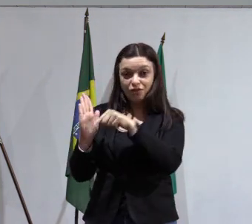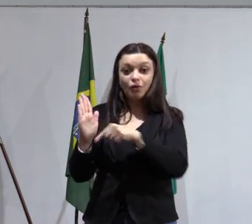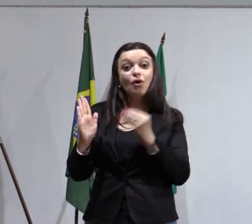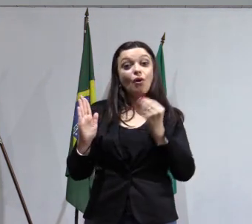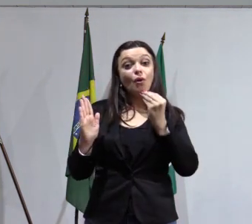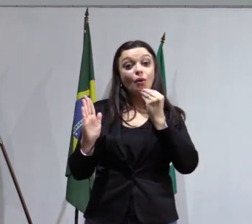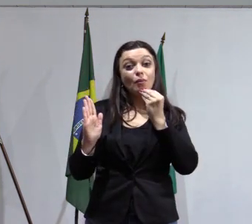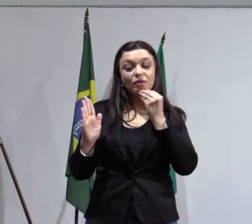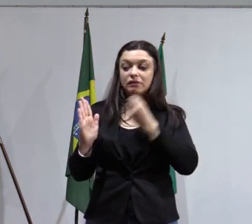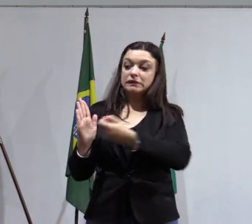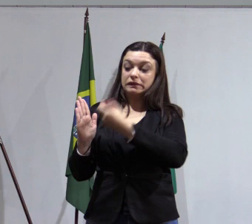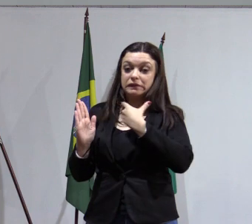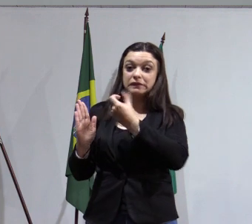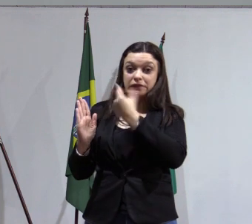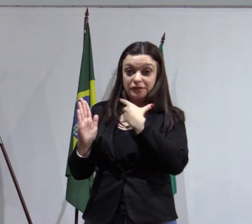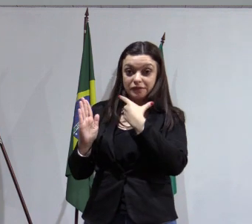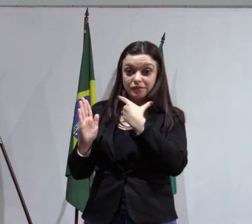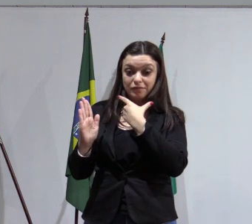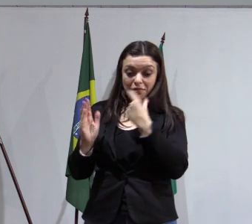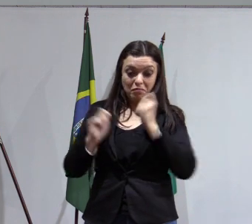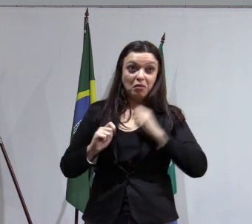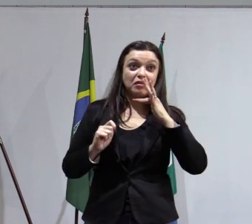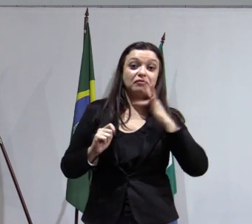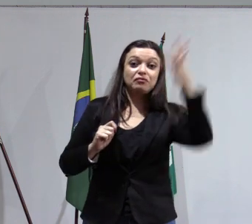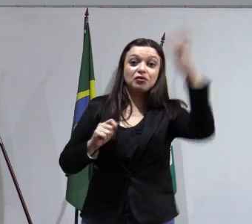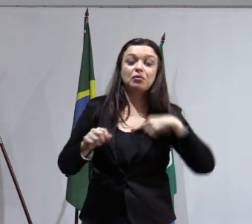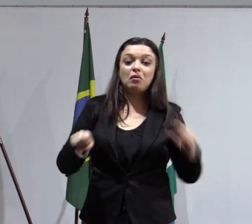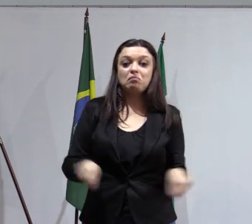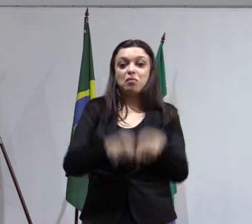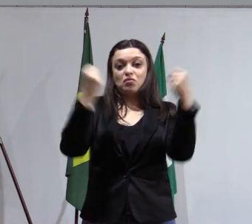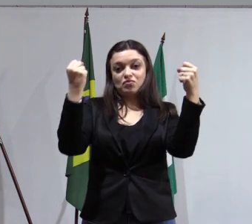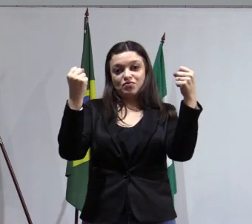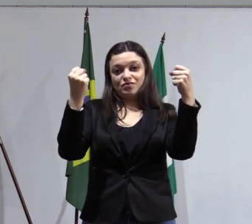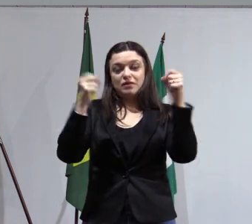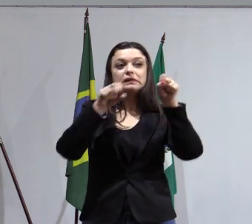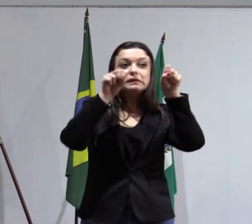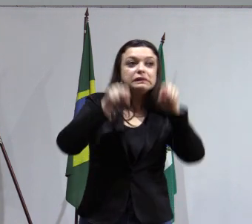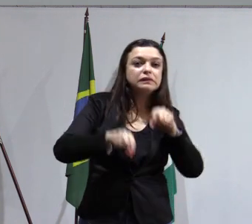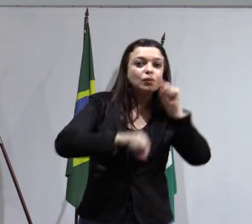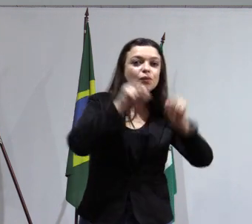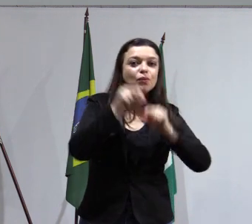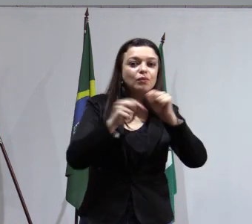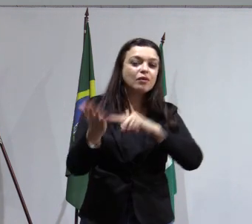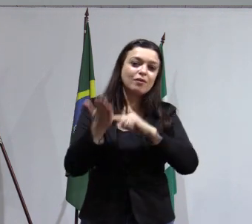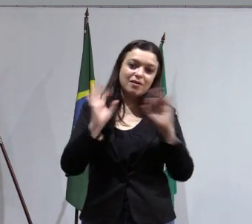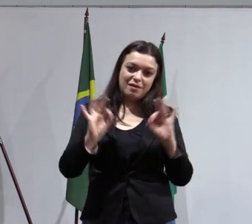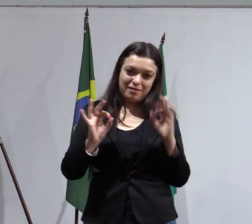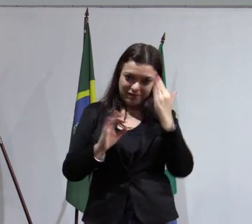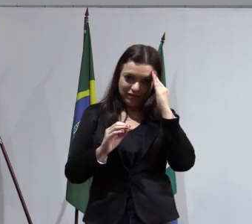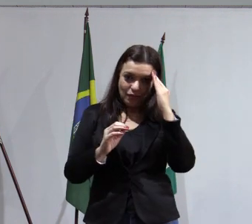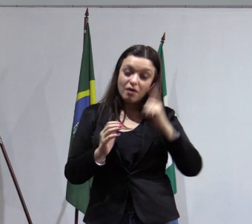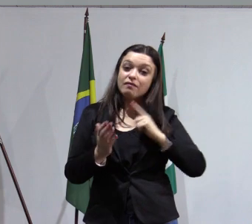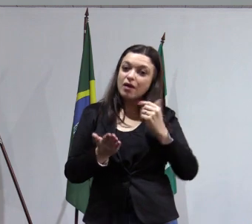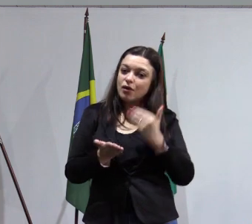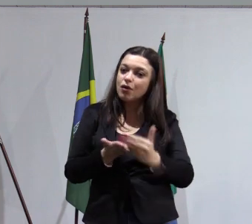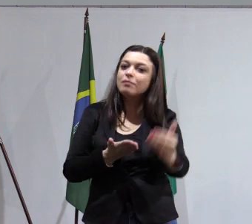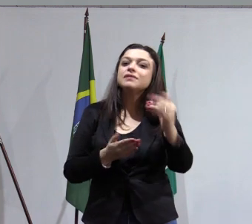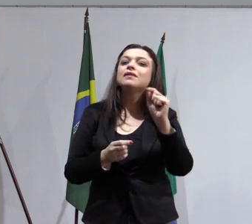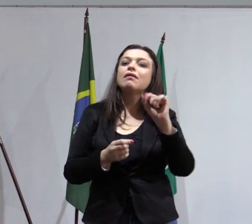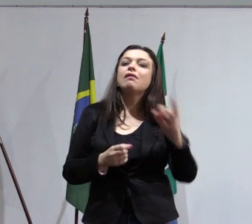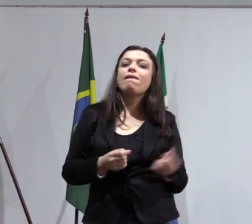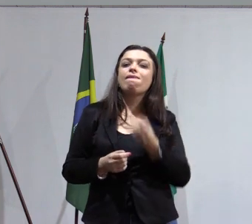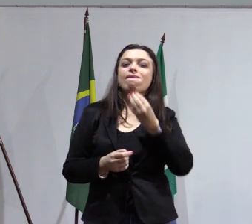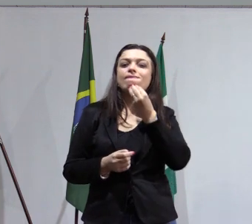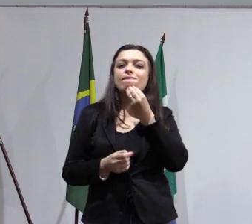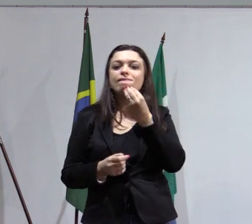olhar aquilo que o futuro se está apresentando, mas não vamos olhar aquilo que o futuro não está apresentando. Vai começar a surgir oportunistas. São